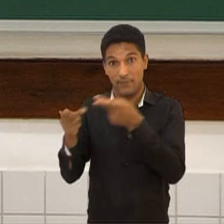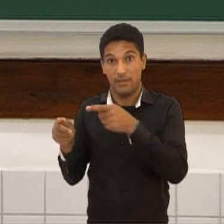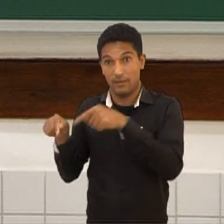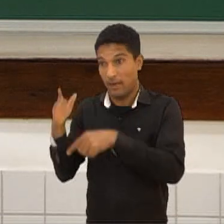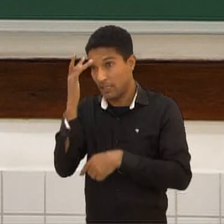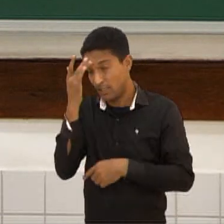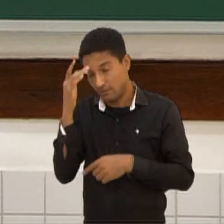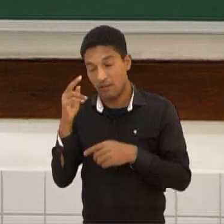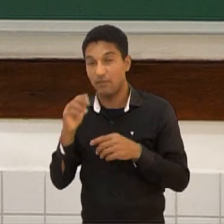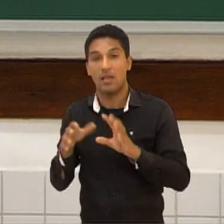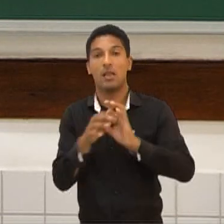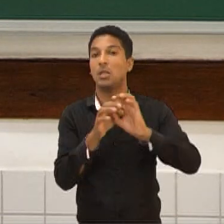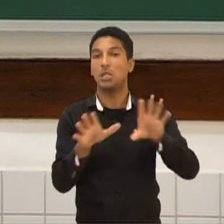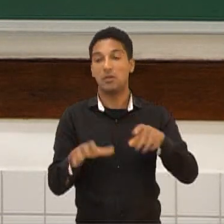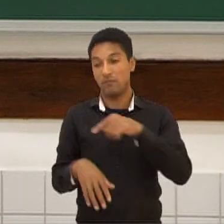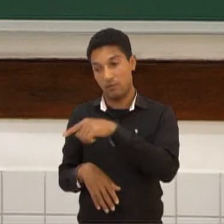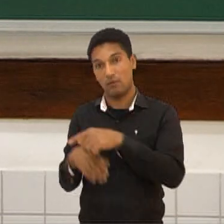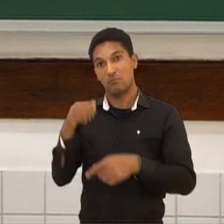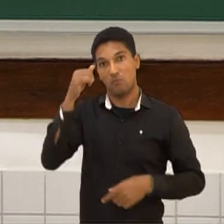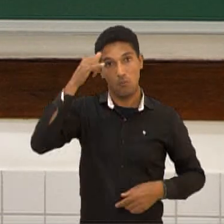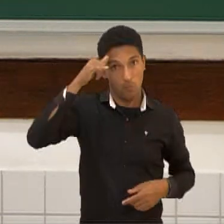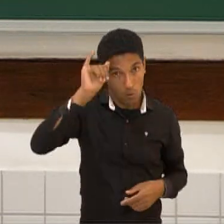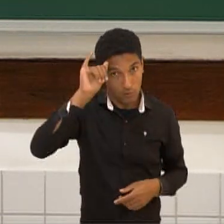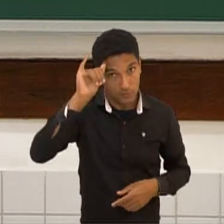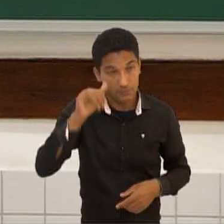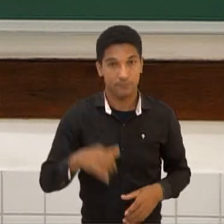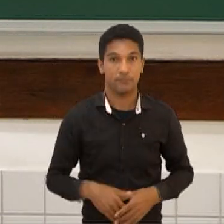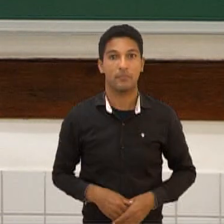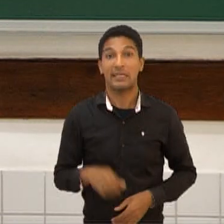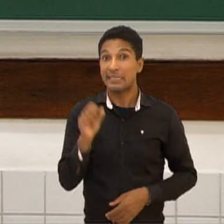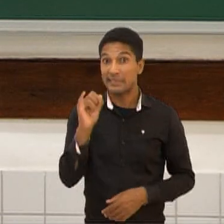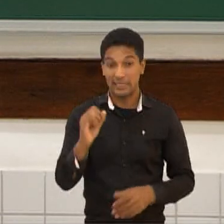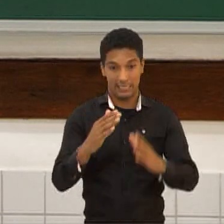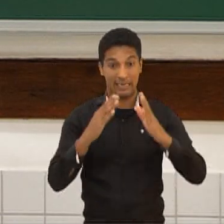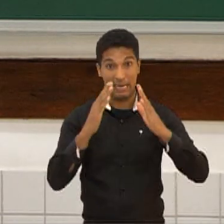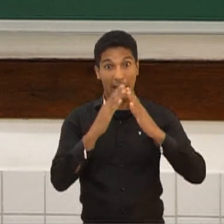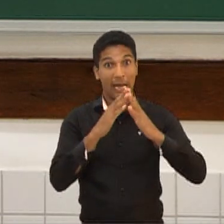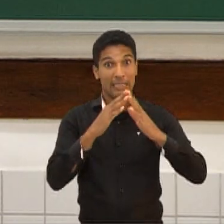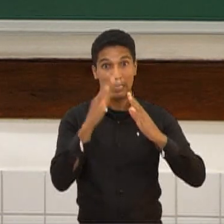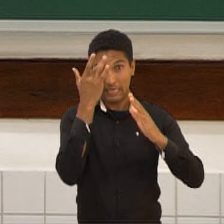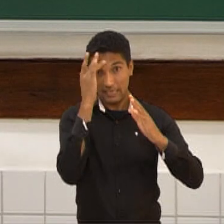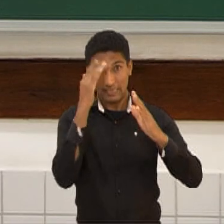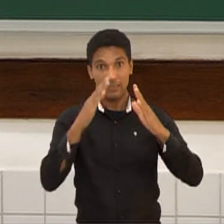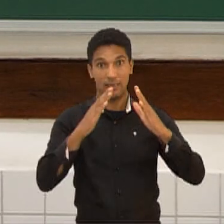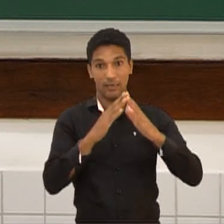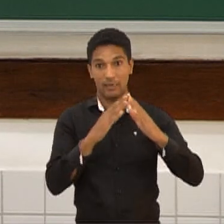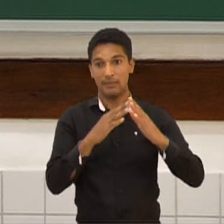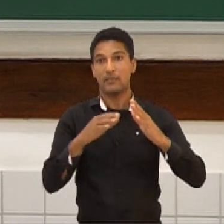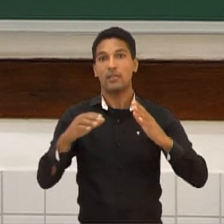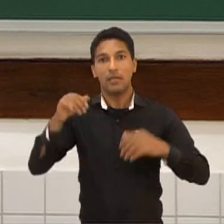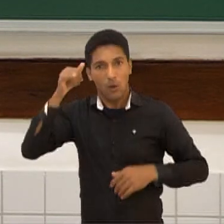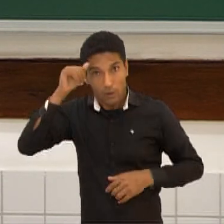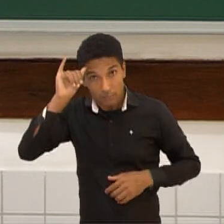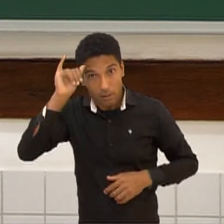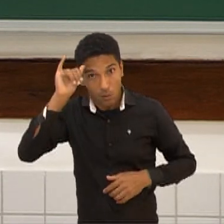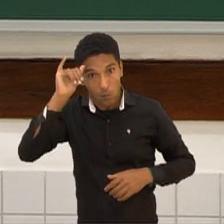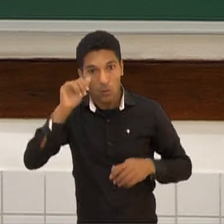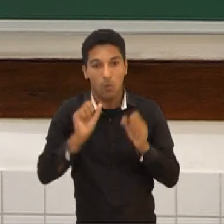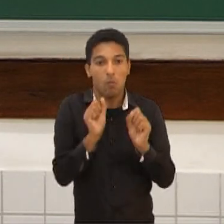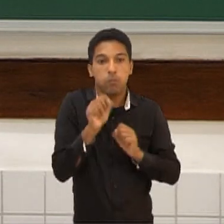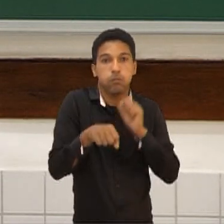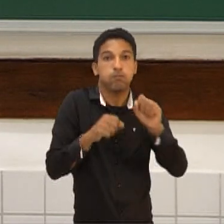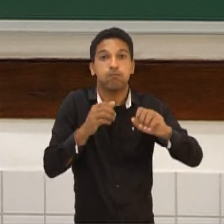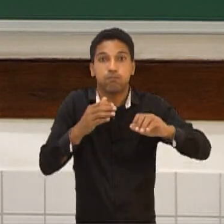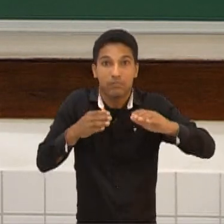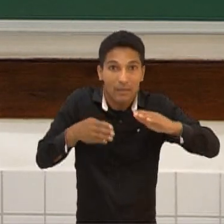pela cidade. E se um animal desse adentra a casa do indiano, pá, eles acham a maior felicidade, foram abençoados